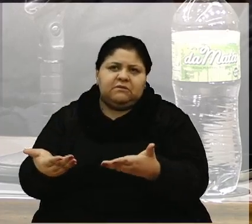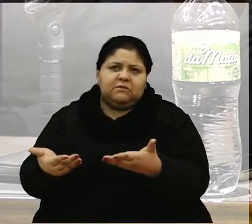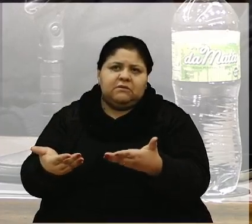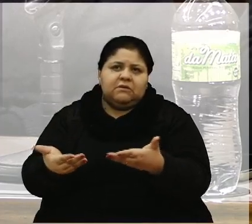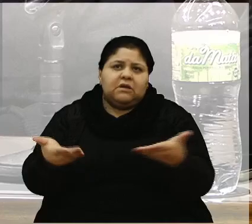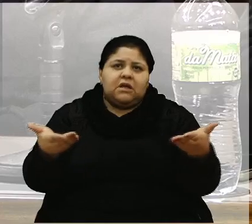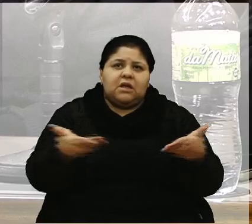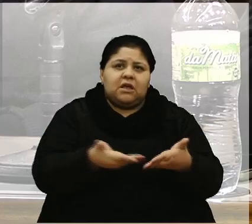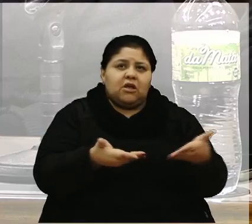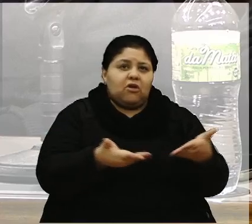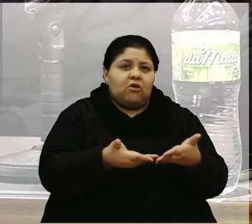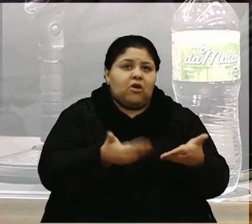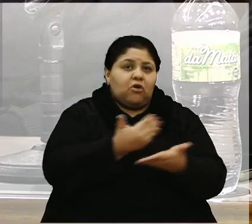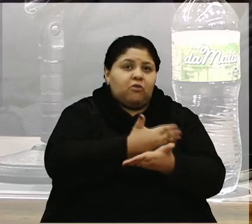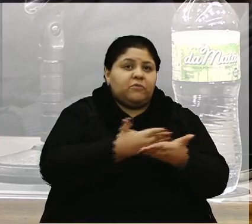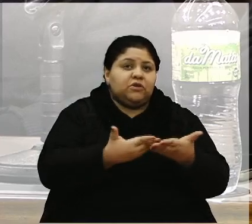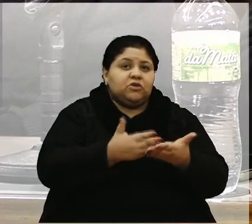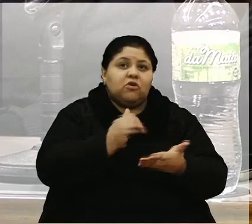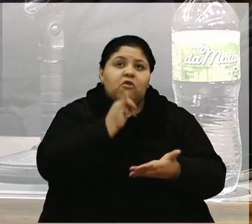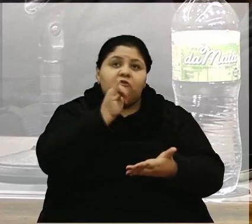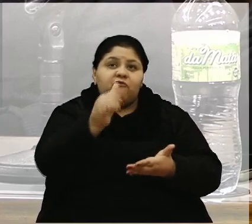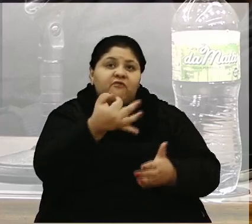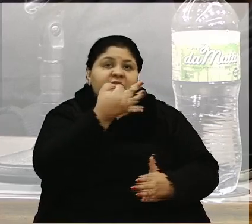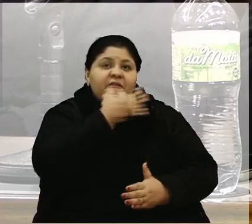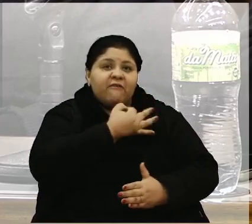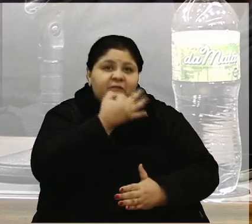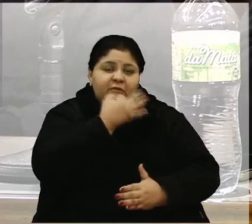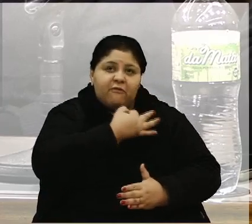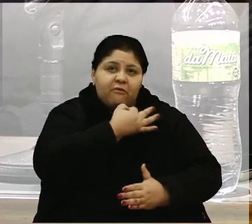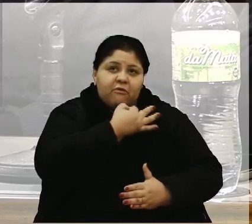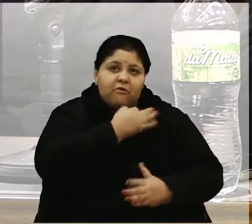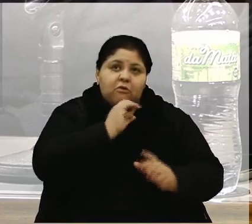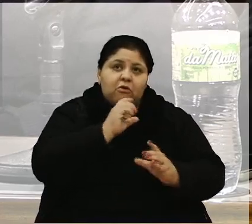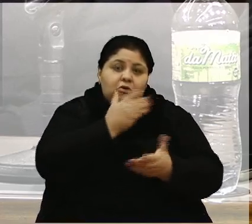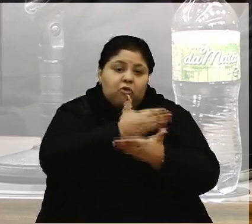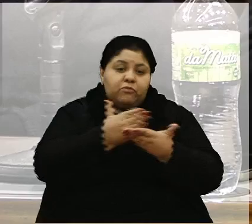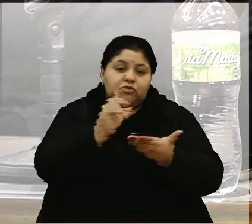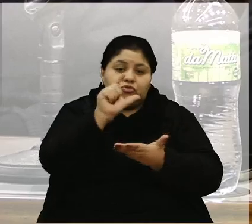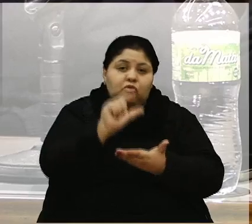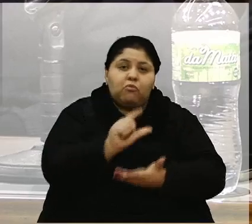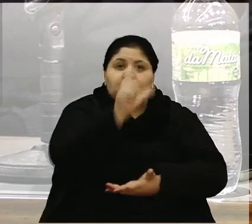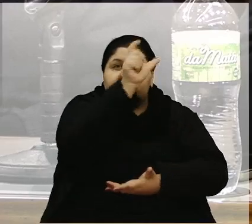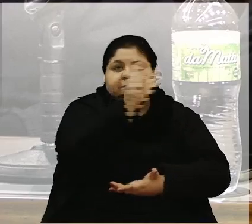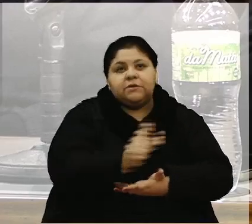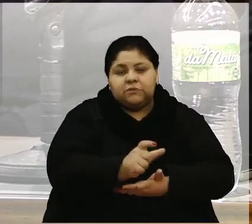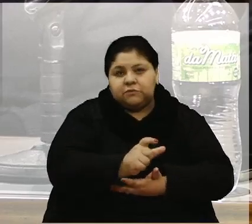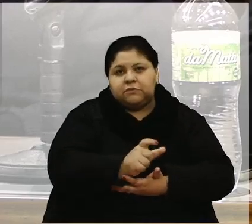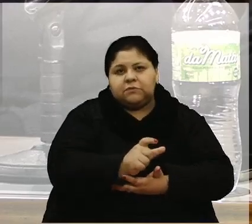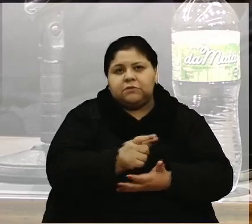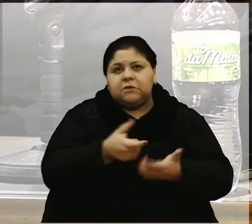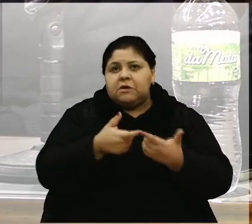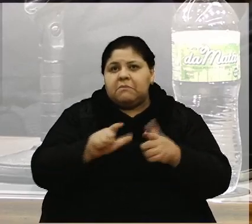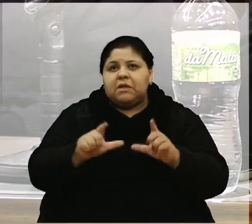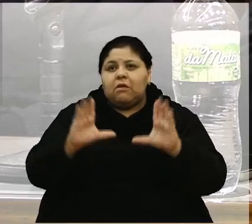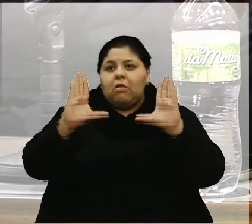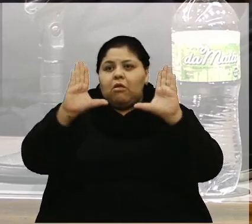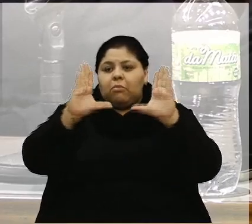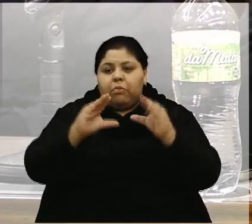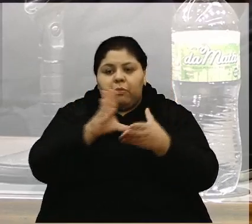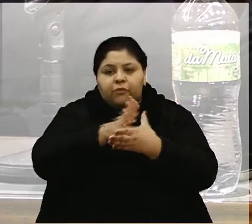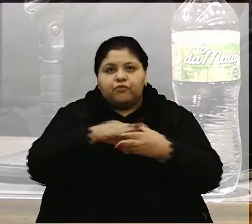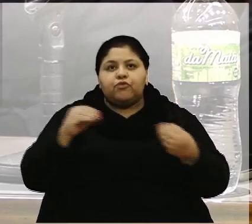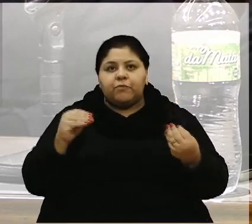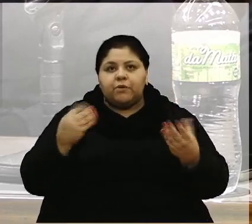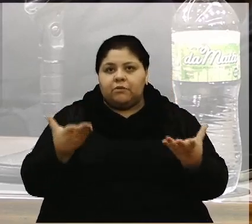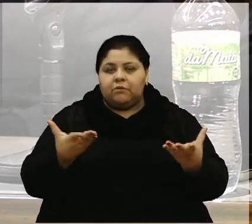fazer o Fala Caxias. Fez com meia dúzia de gente, só que o Fala parece que apagou de novo. É que nem luz,